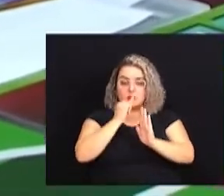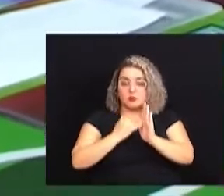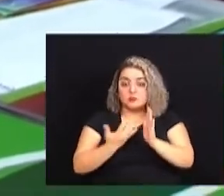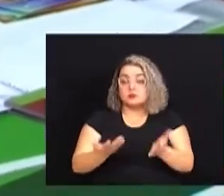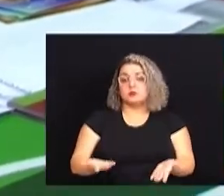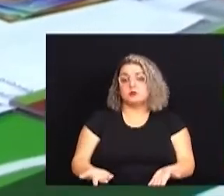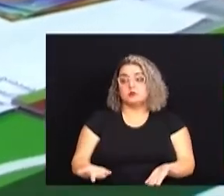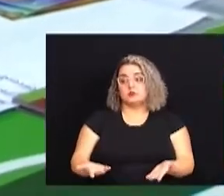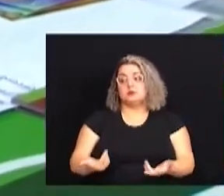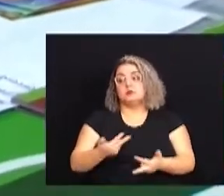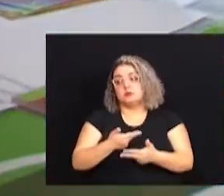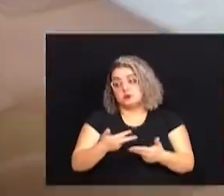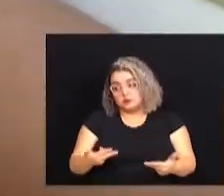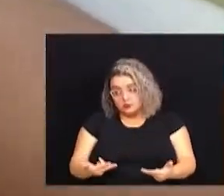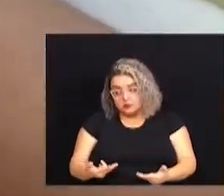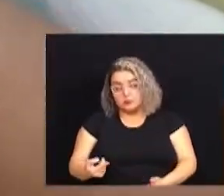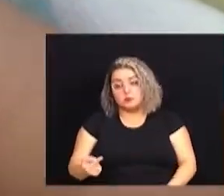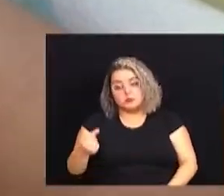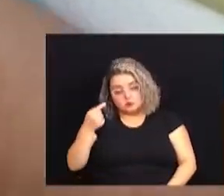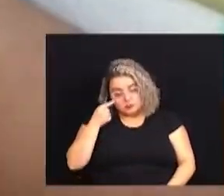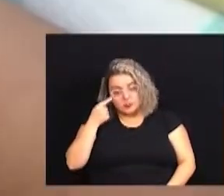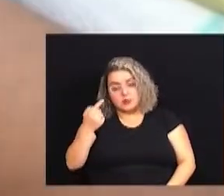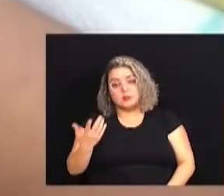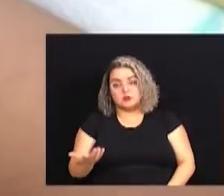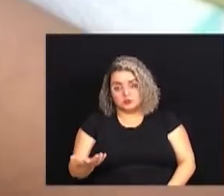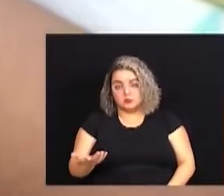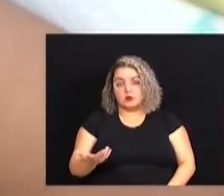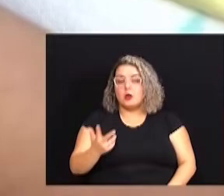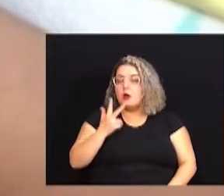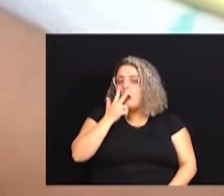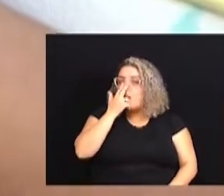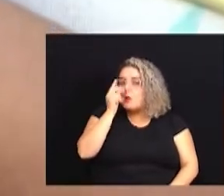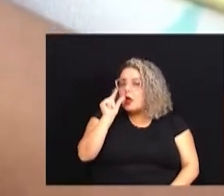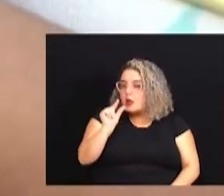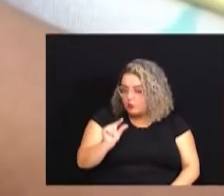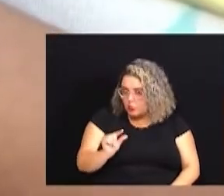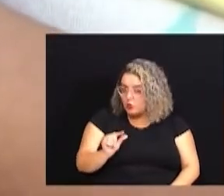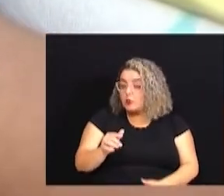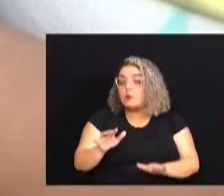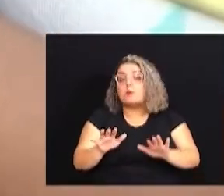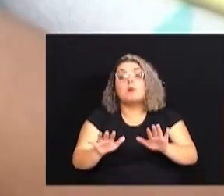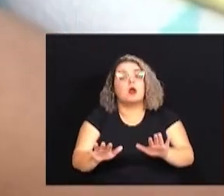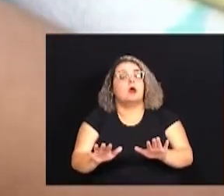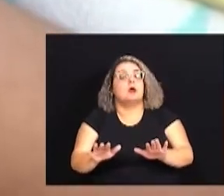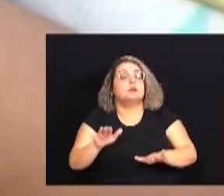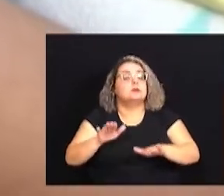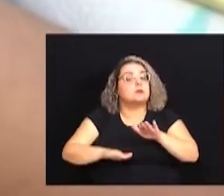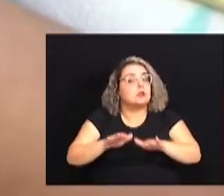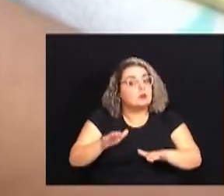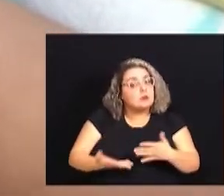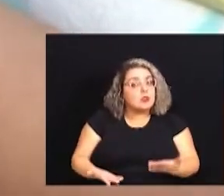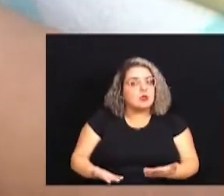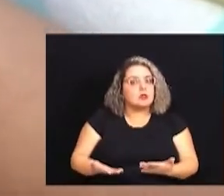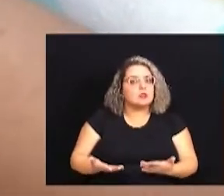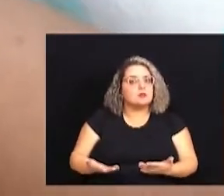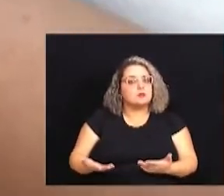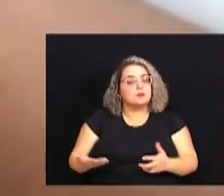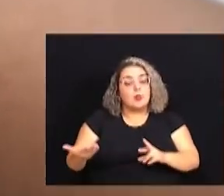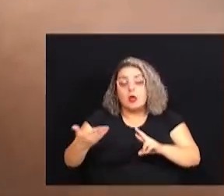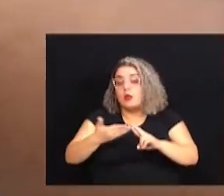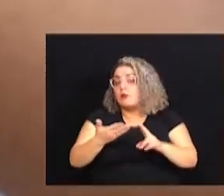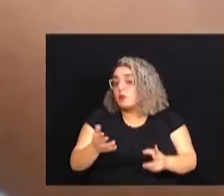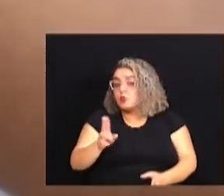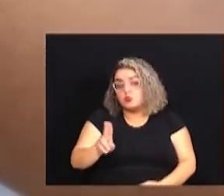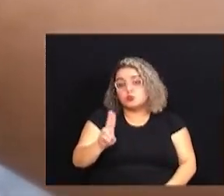desemprego, a inflação. Então, essas coisas precisam ser levadas em consideração. Parece um valor pequeno, mas depende muito do